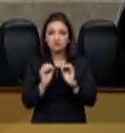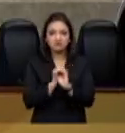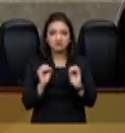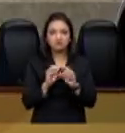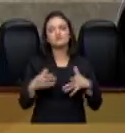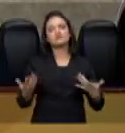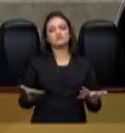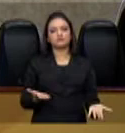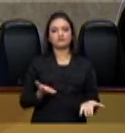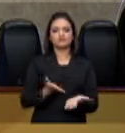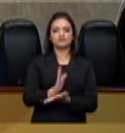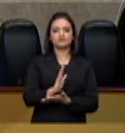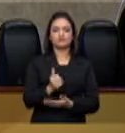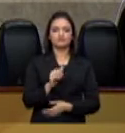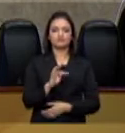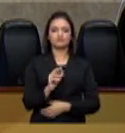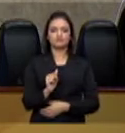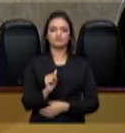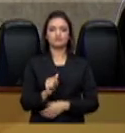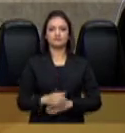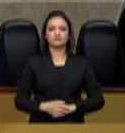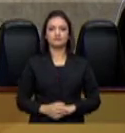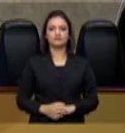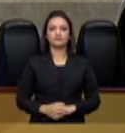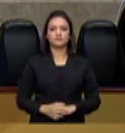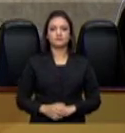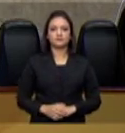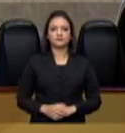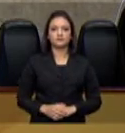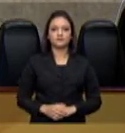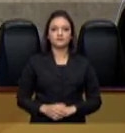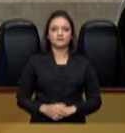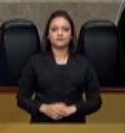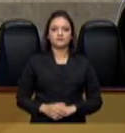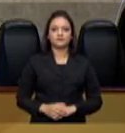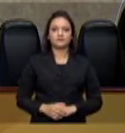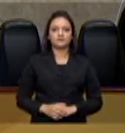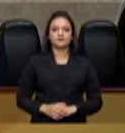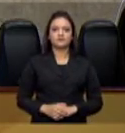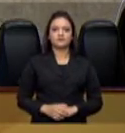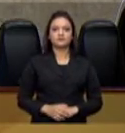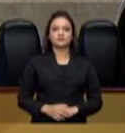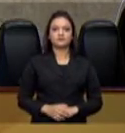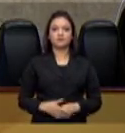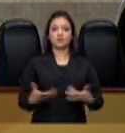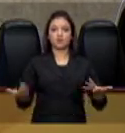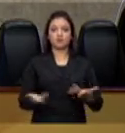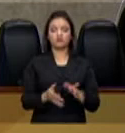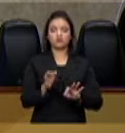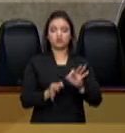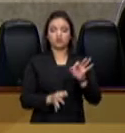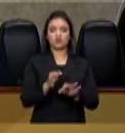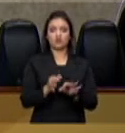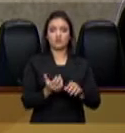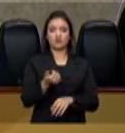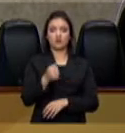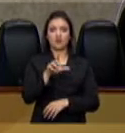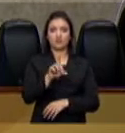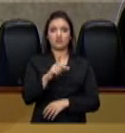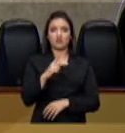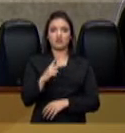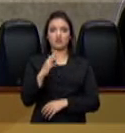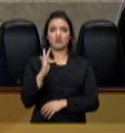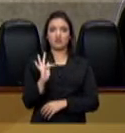considero aprovada a ata. Apregou para julgamento a arguição de descumprimento de